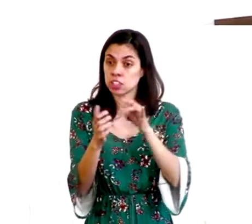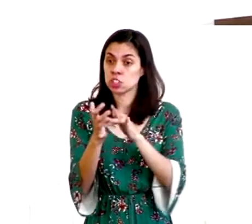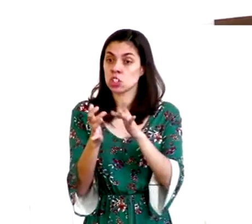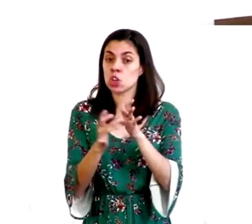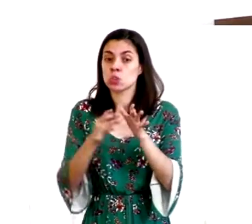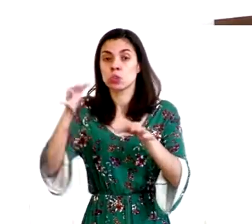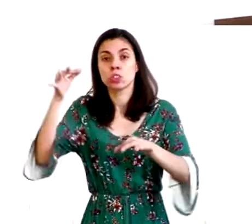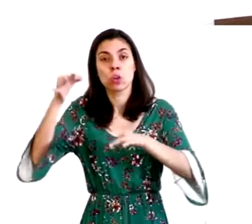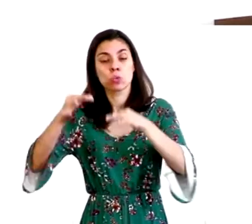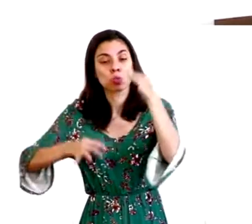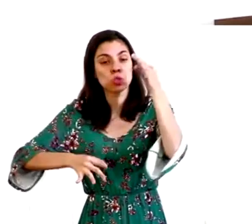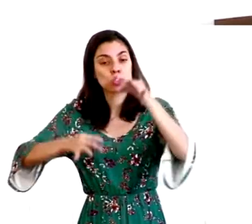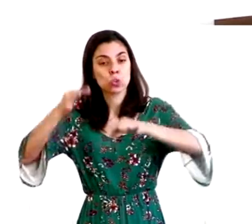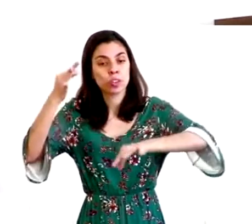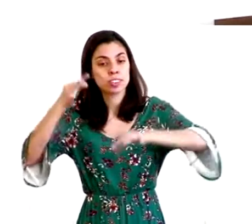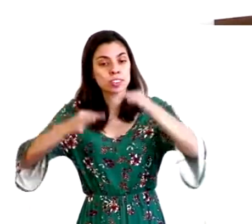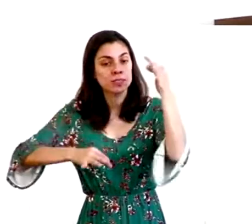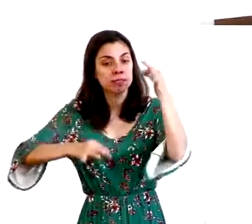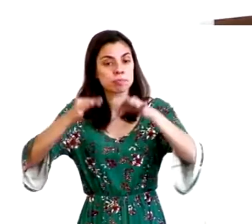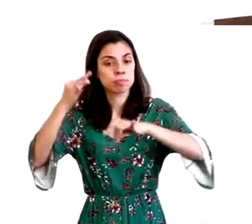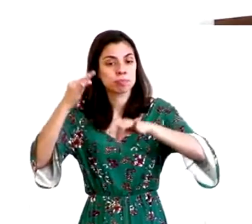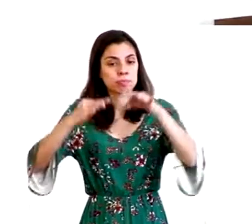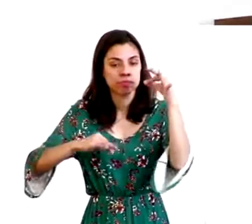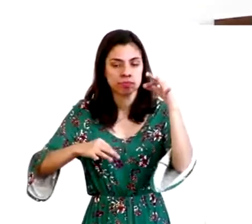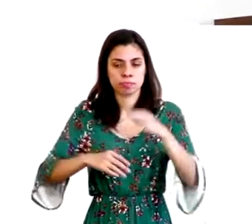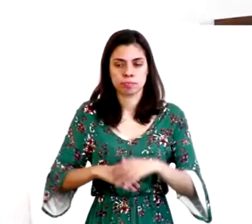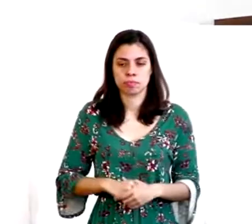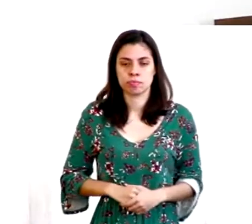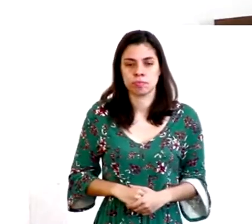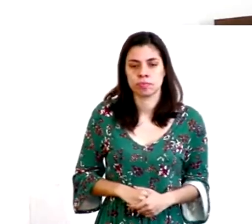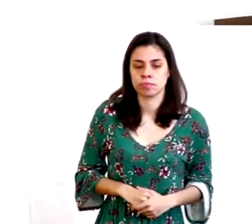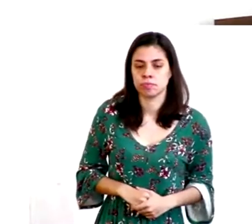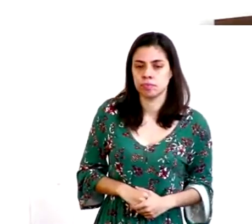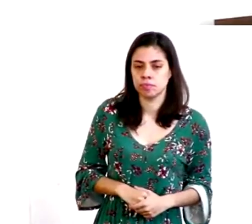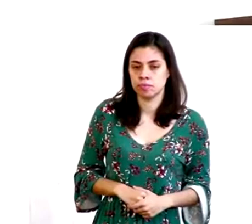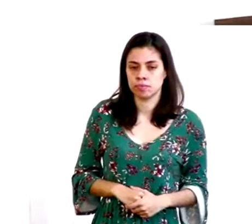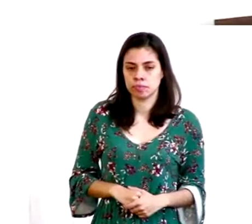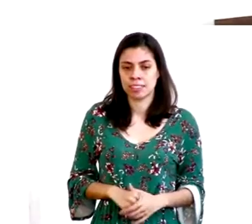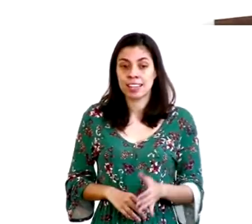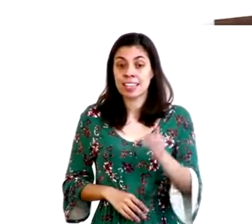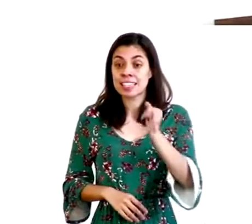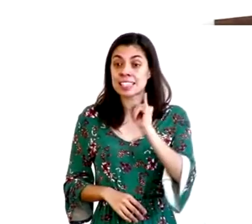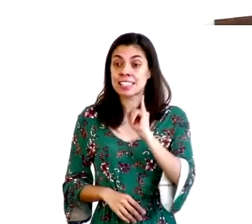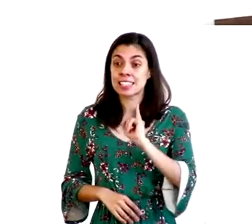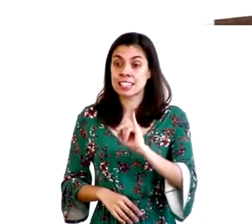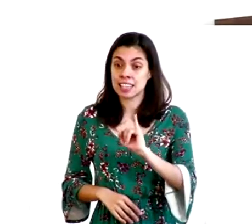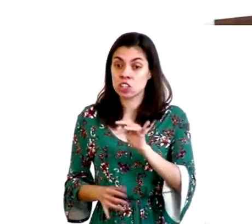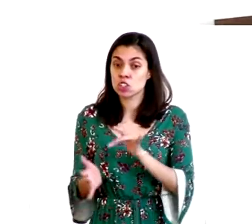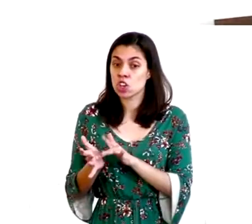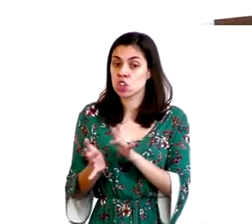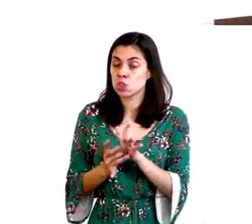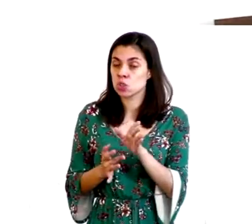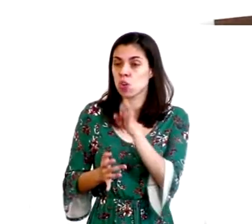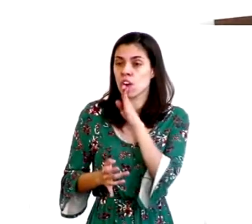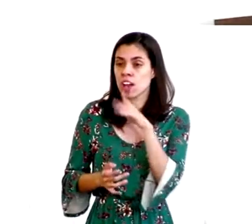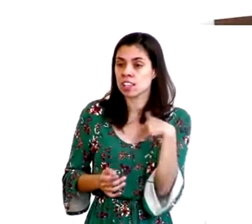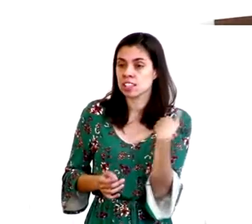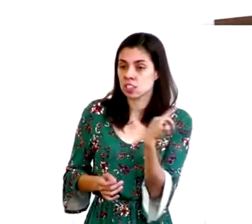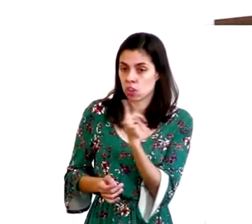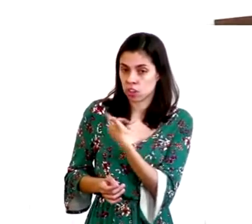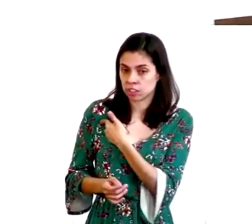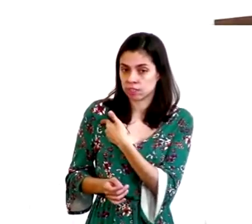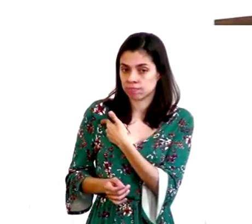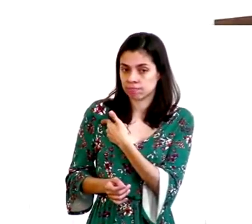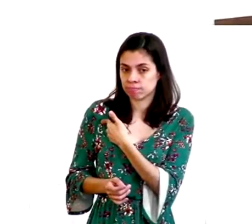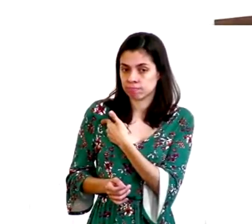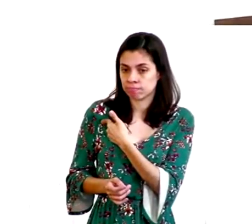diz lá no final do sermão, entrarão no seu reino. E aqueles que ele jamais conheceu, passarão